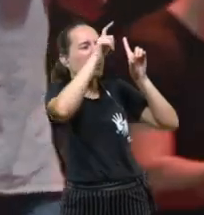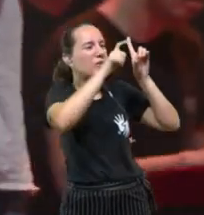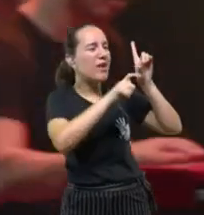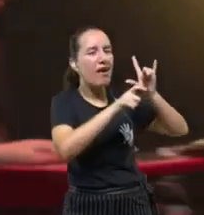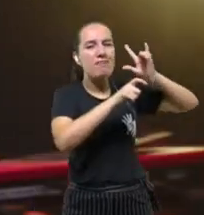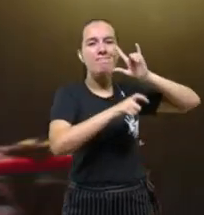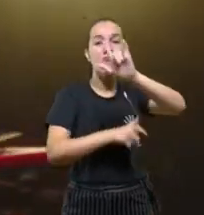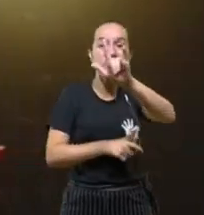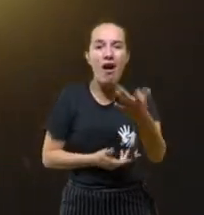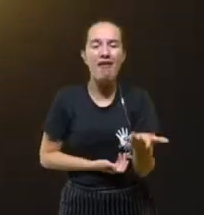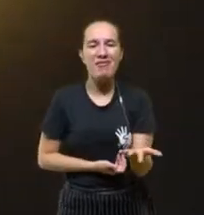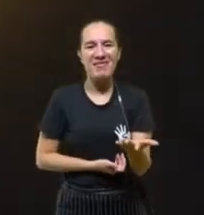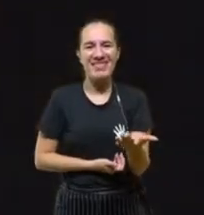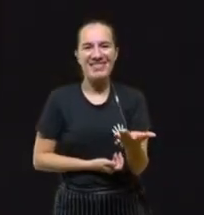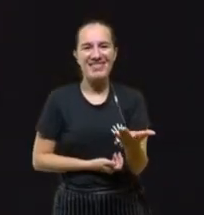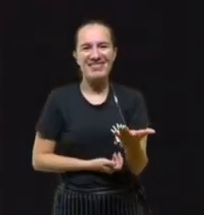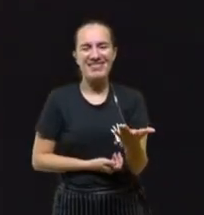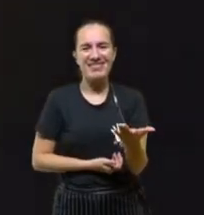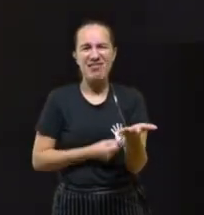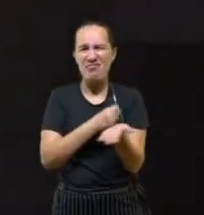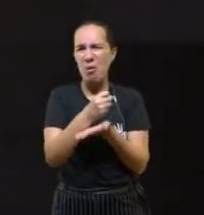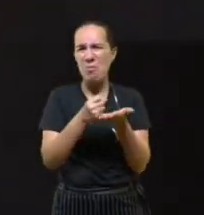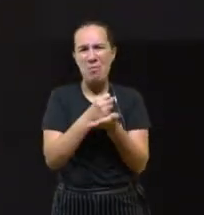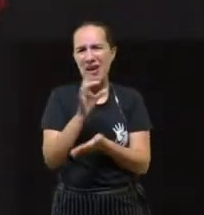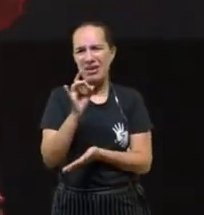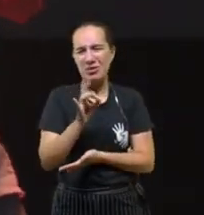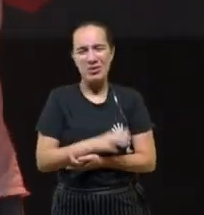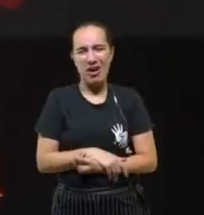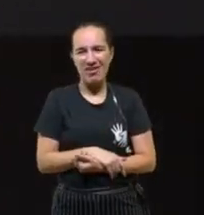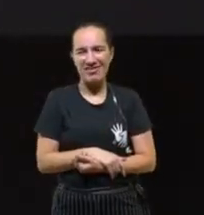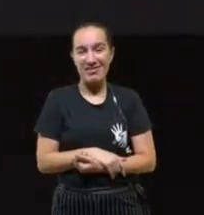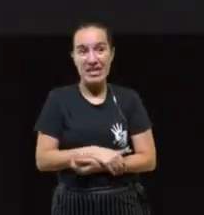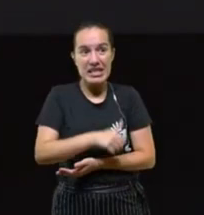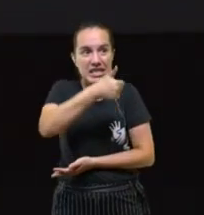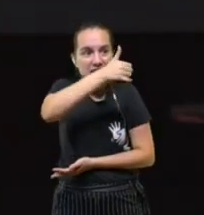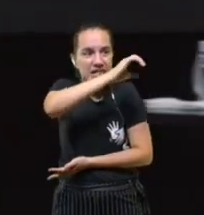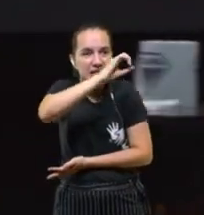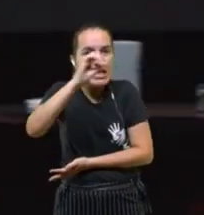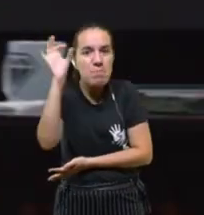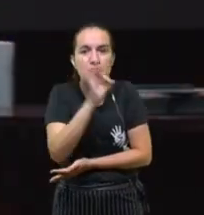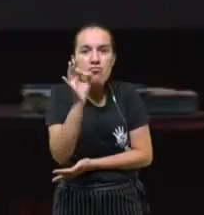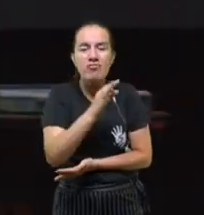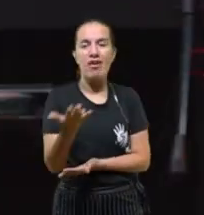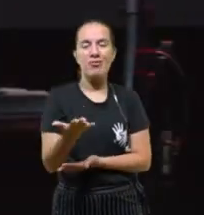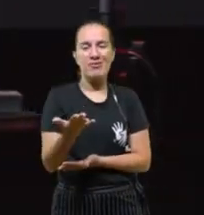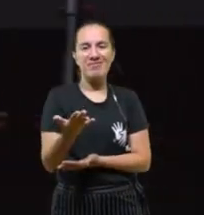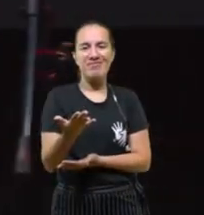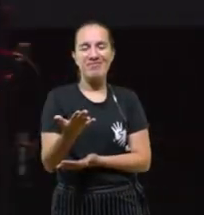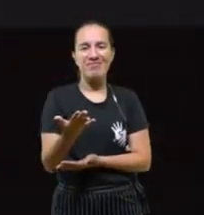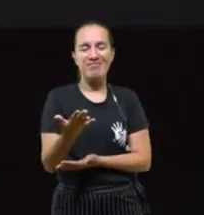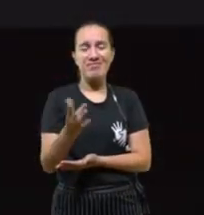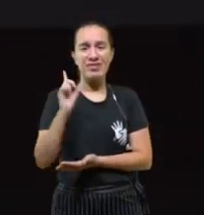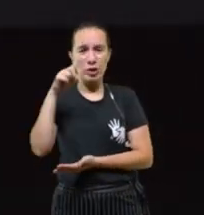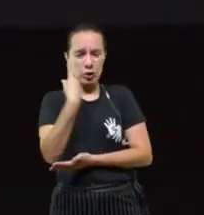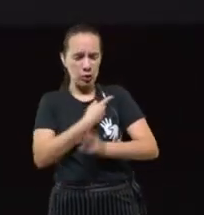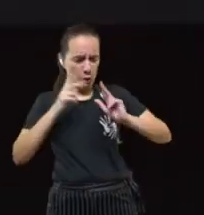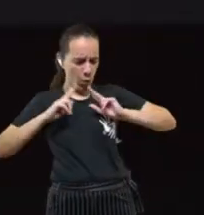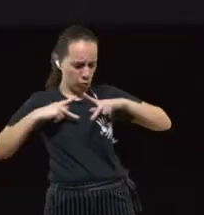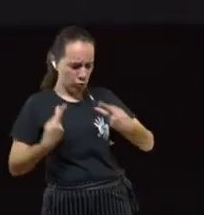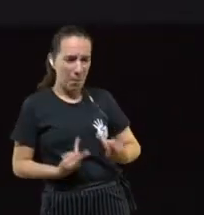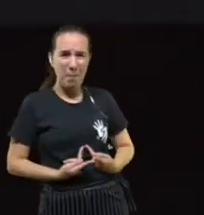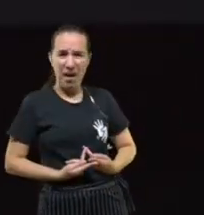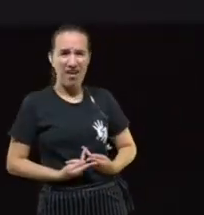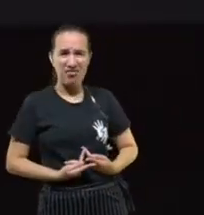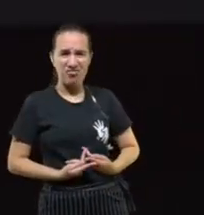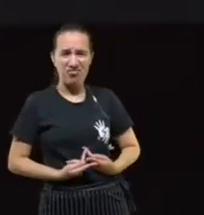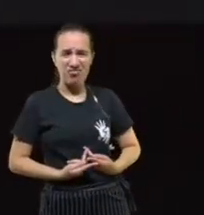verdade, não é nem possível para nós de humano, com forças